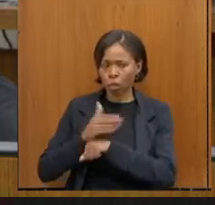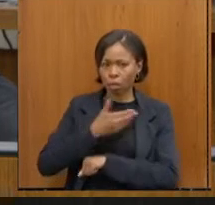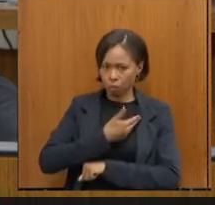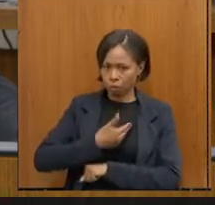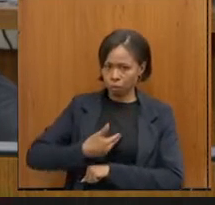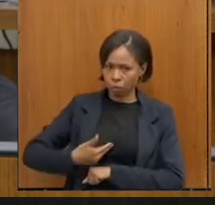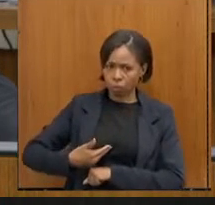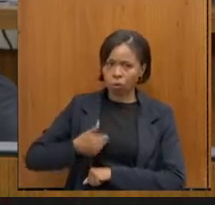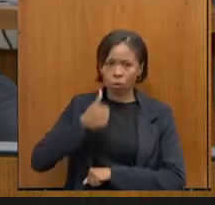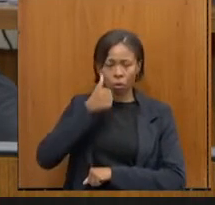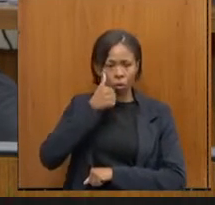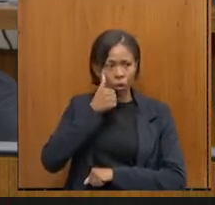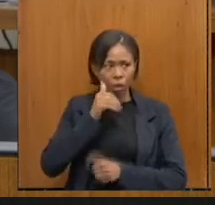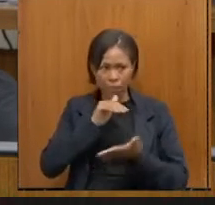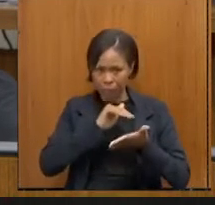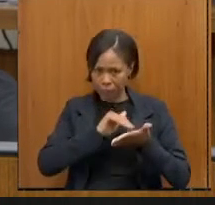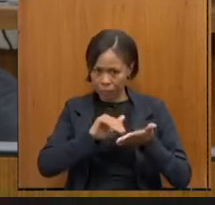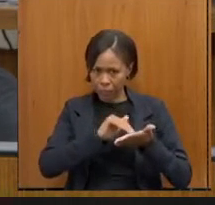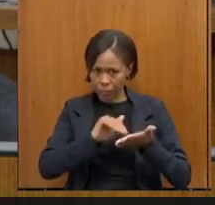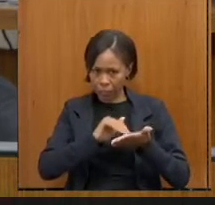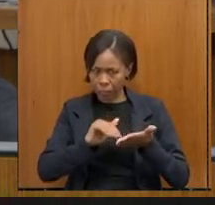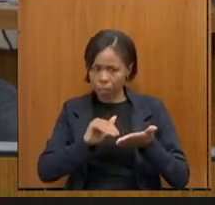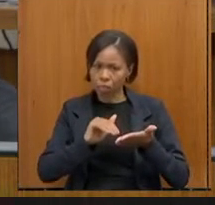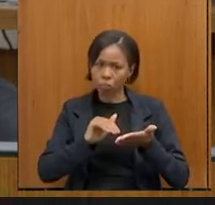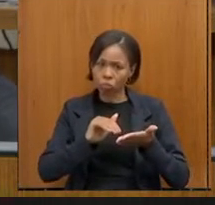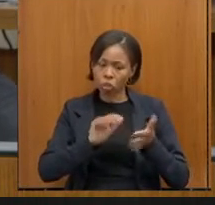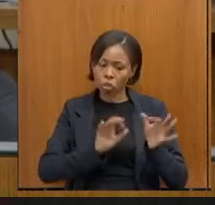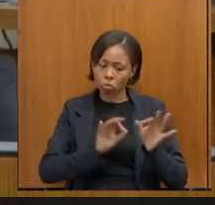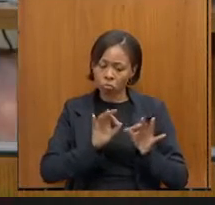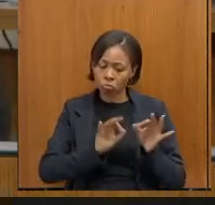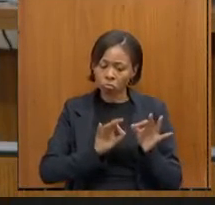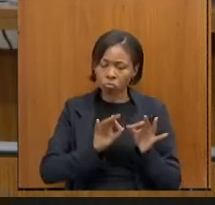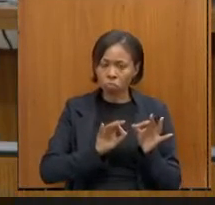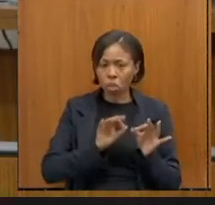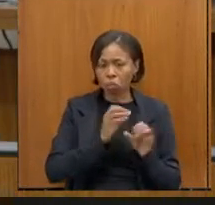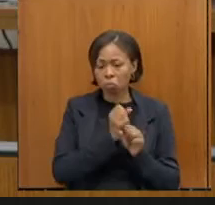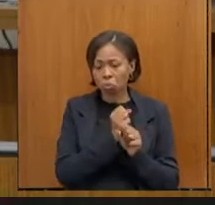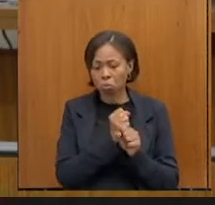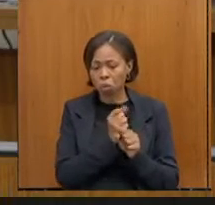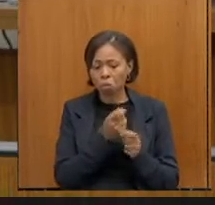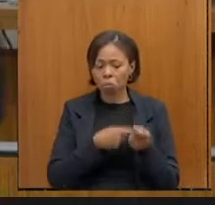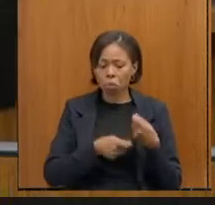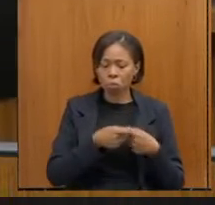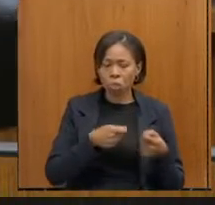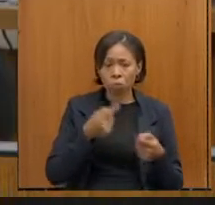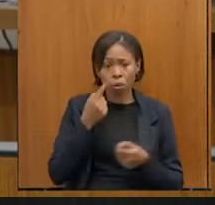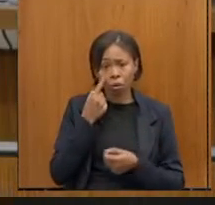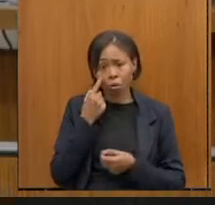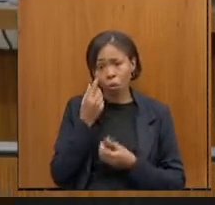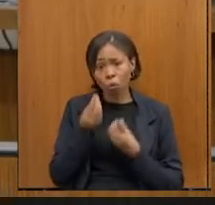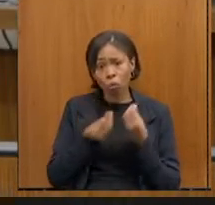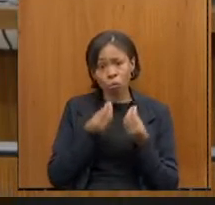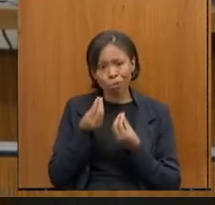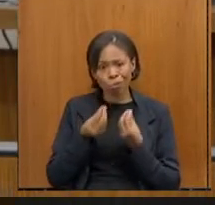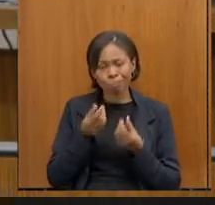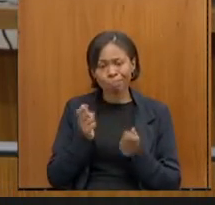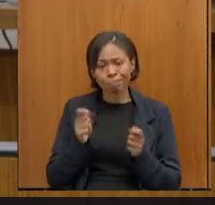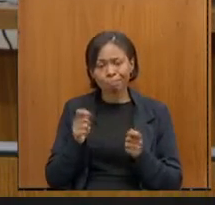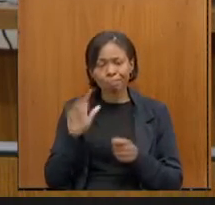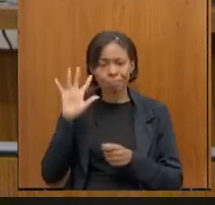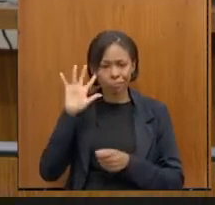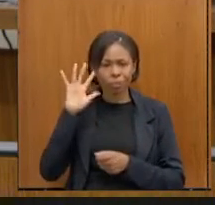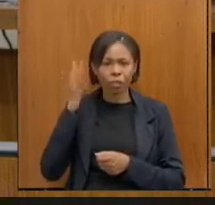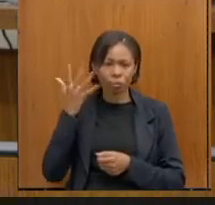com a secretaria de planejamento de fazenda para ver o que é possível para que a gente possa atender seu legítimo Cleiton e